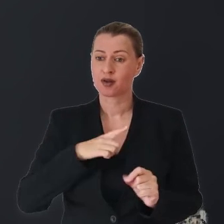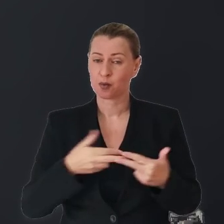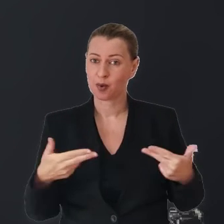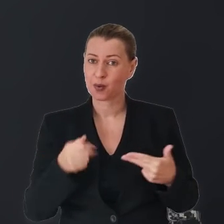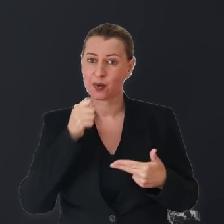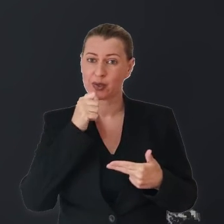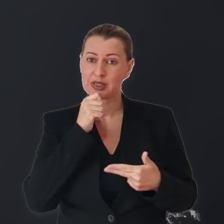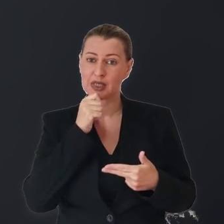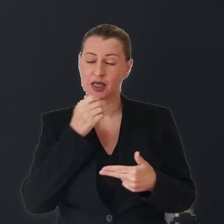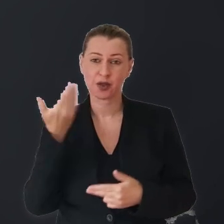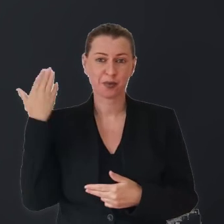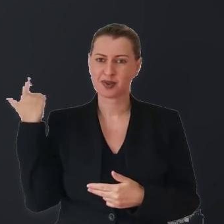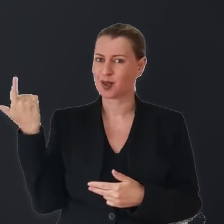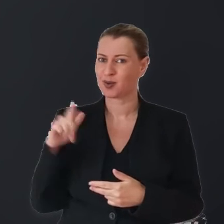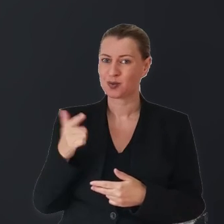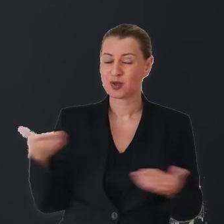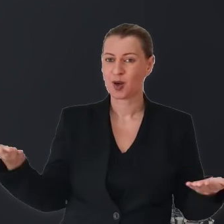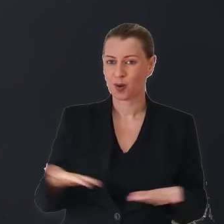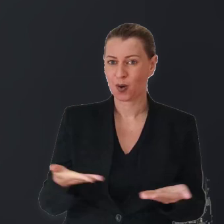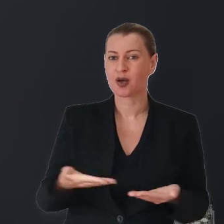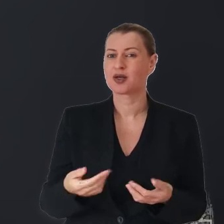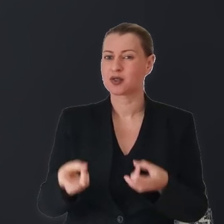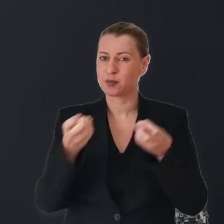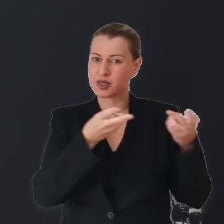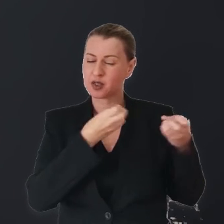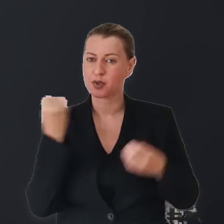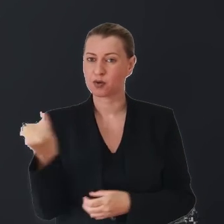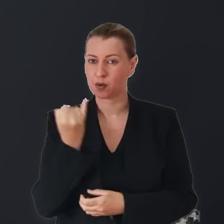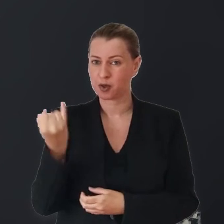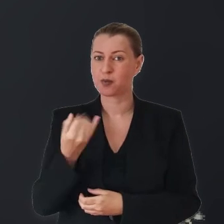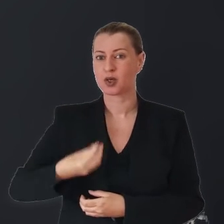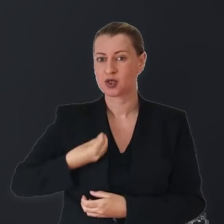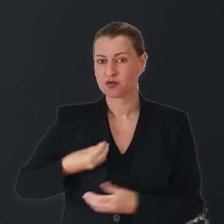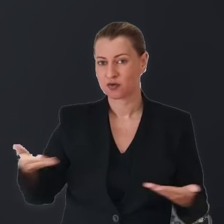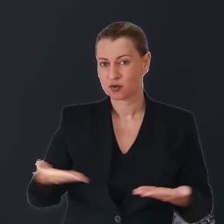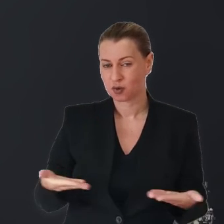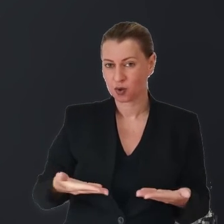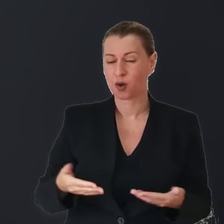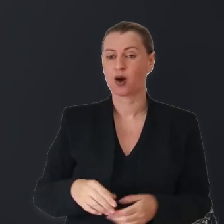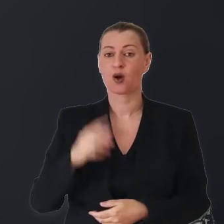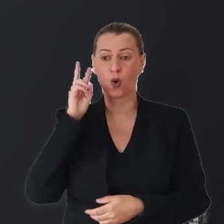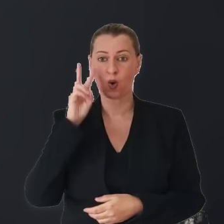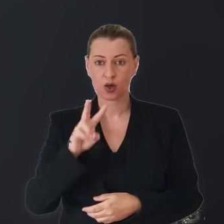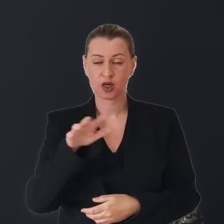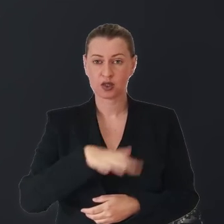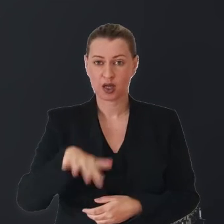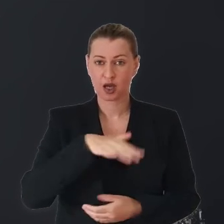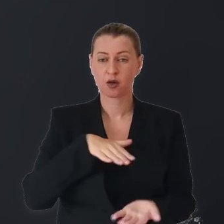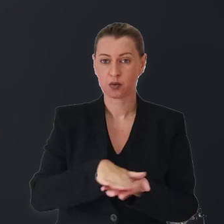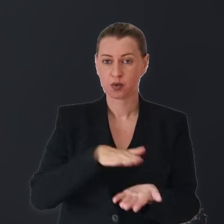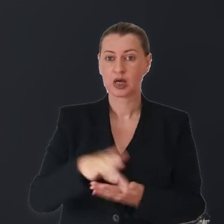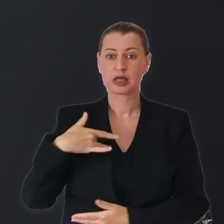eles estão vendo a importância de se passar. Olhando na área de publicação, né? A